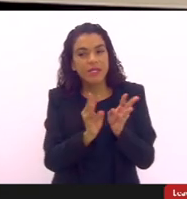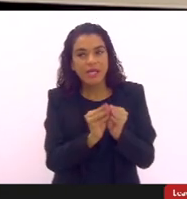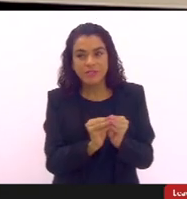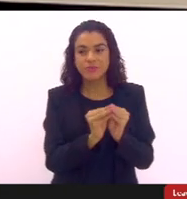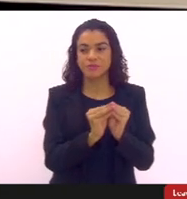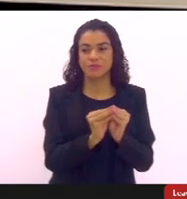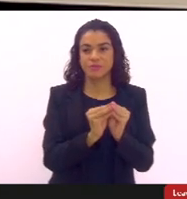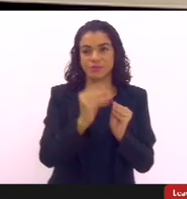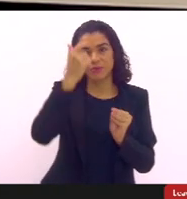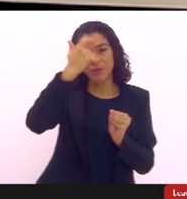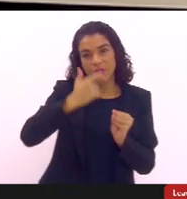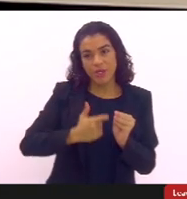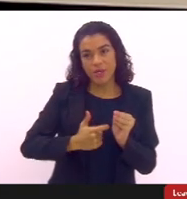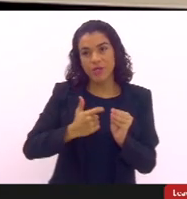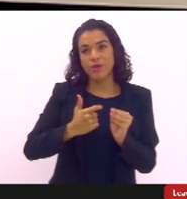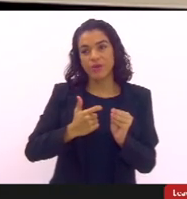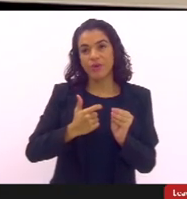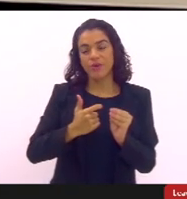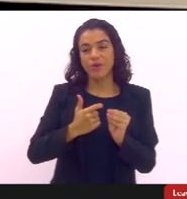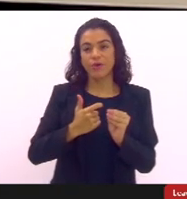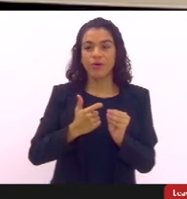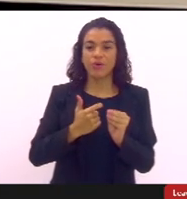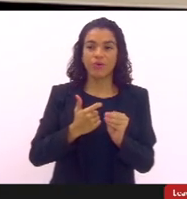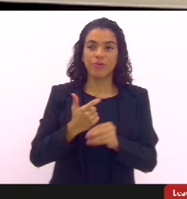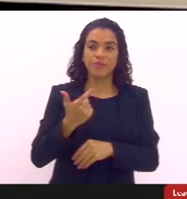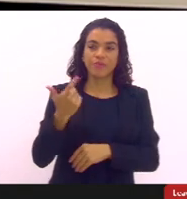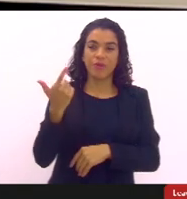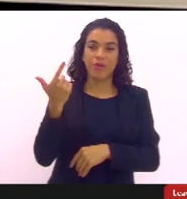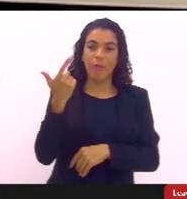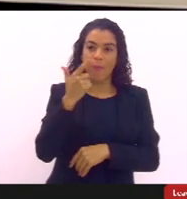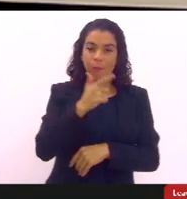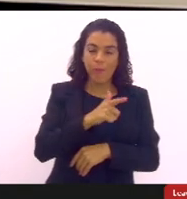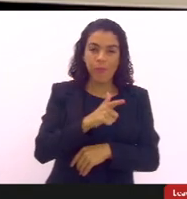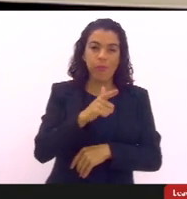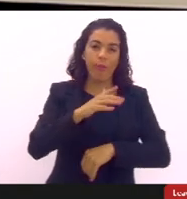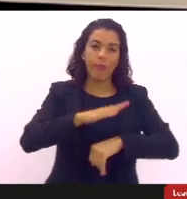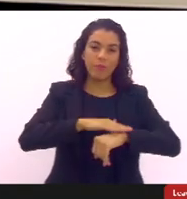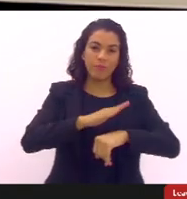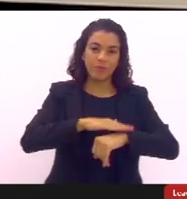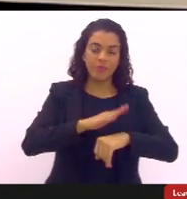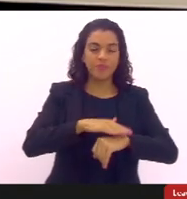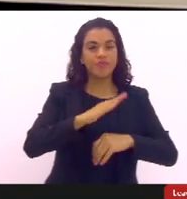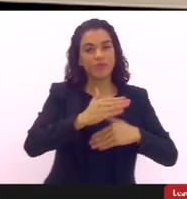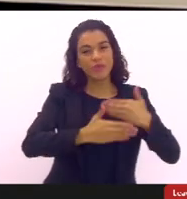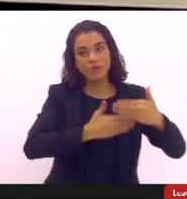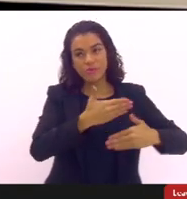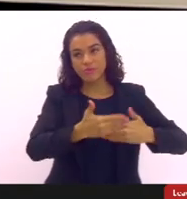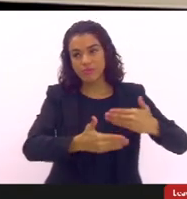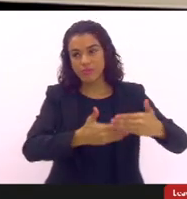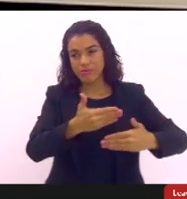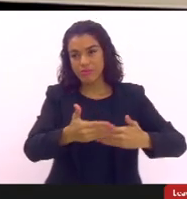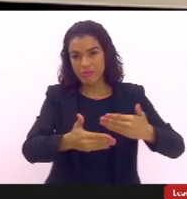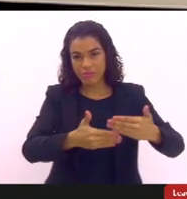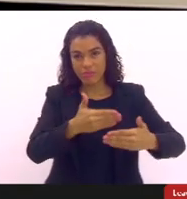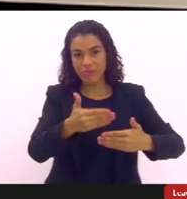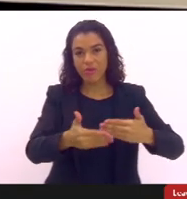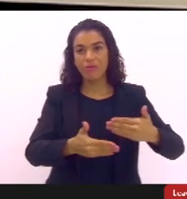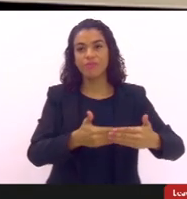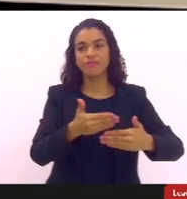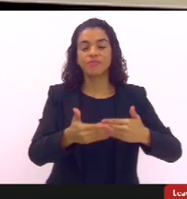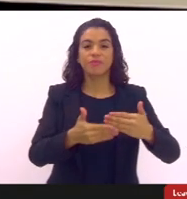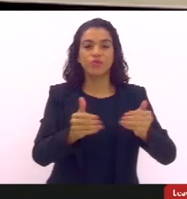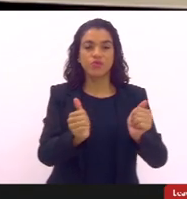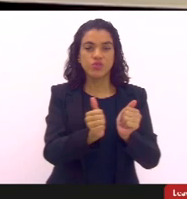resumida, eu ponderei aquela ocasião e venho fazendo isso junto também